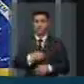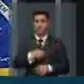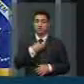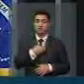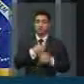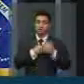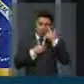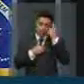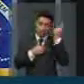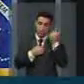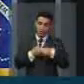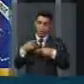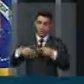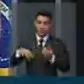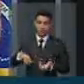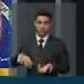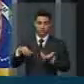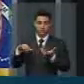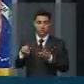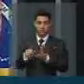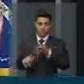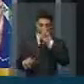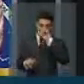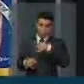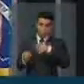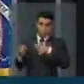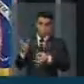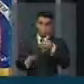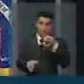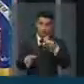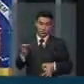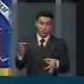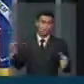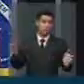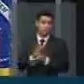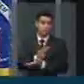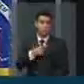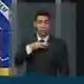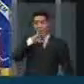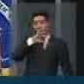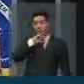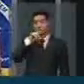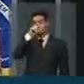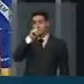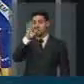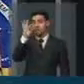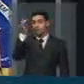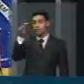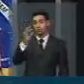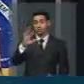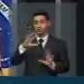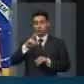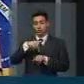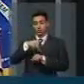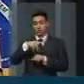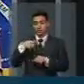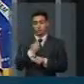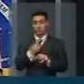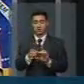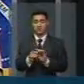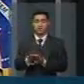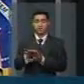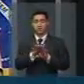sobre o legislativo e até sobre o judiciário. Algo que coloca em risco o futuro da nação, a nossa democracia já